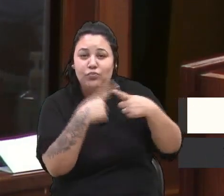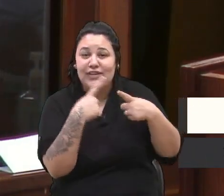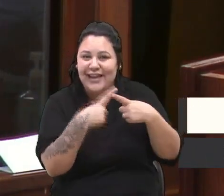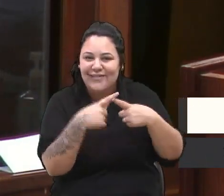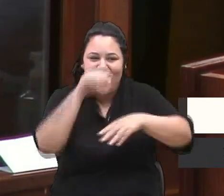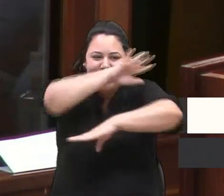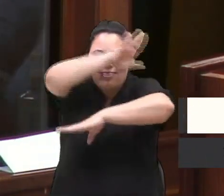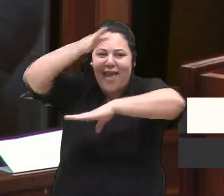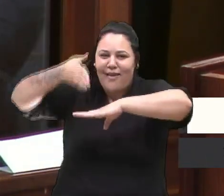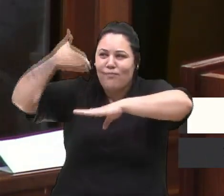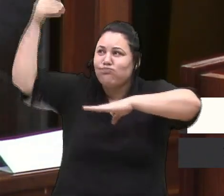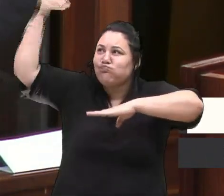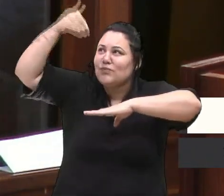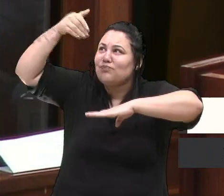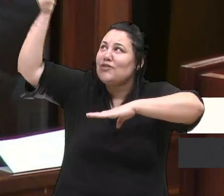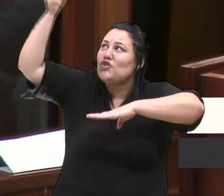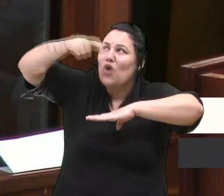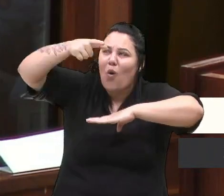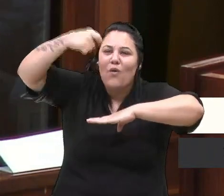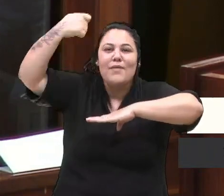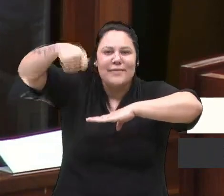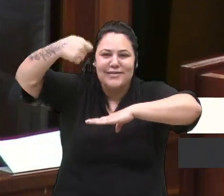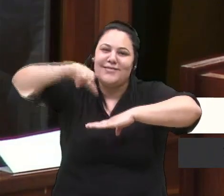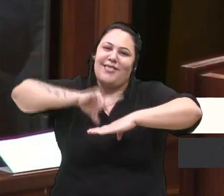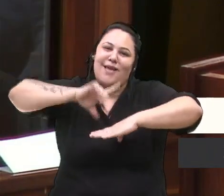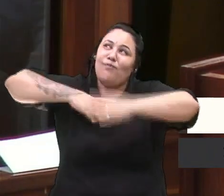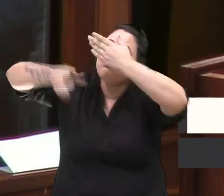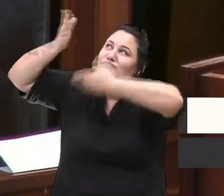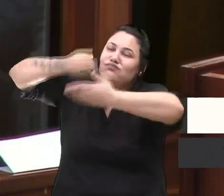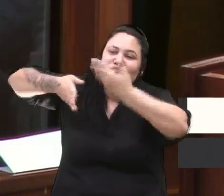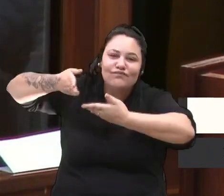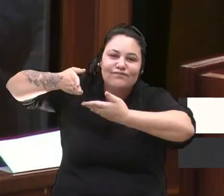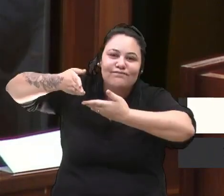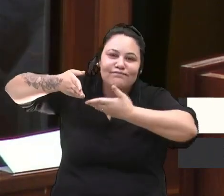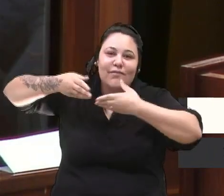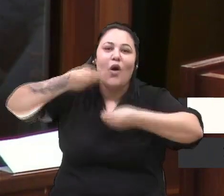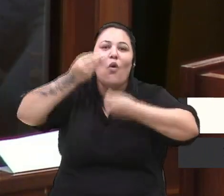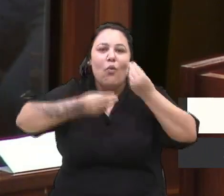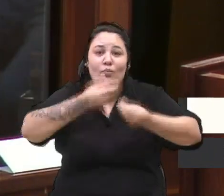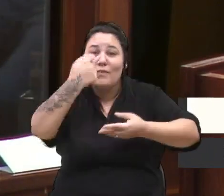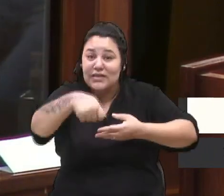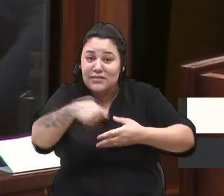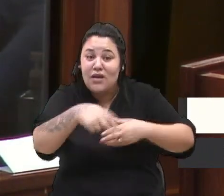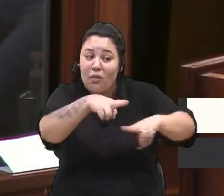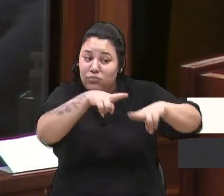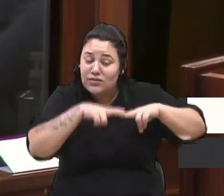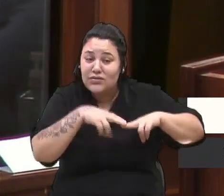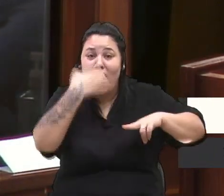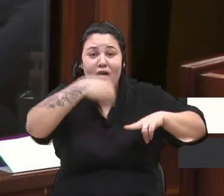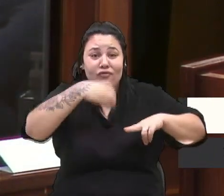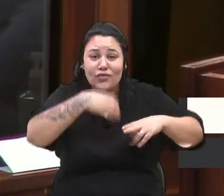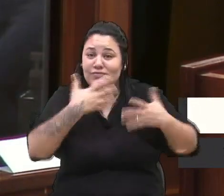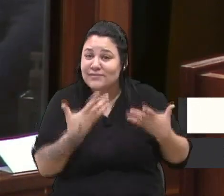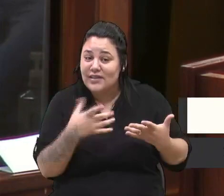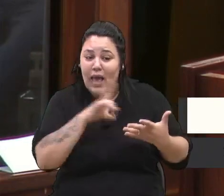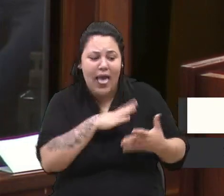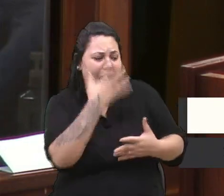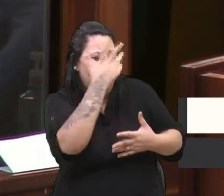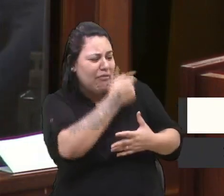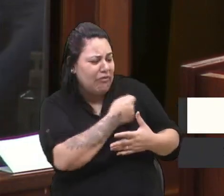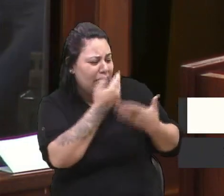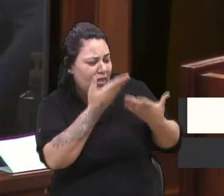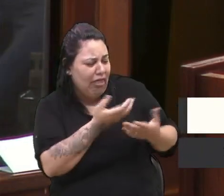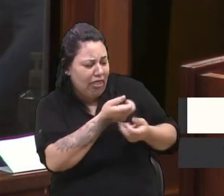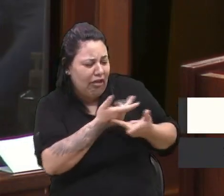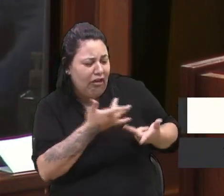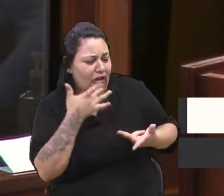passar totalmente como deveria e como a planta teria necessidade, e por isso, então, a fruta, mesmo ela estando bonita, mesmo ela estando